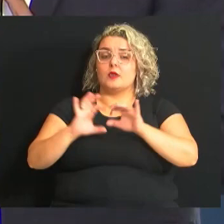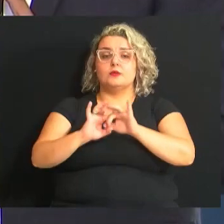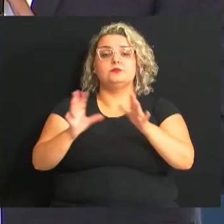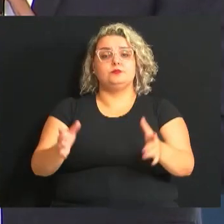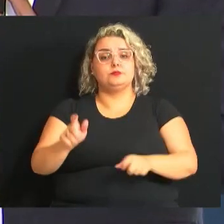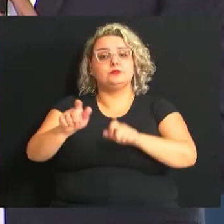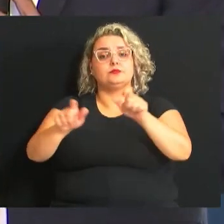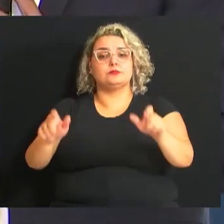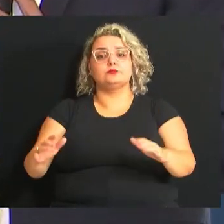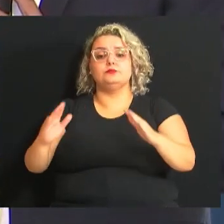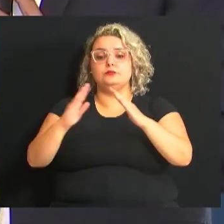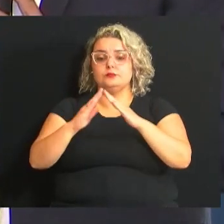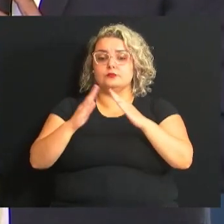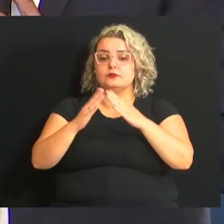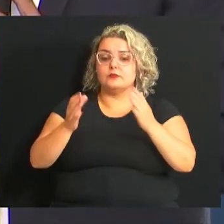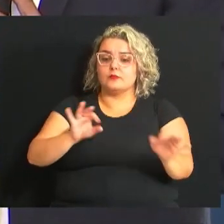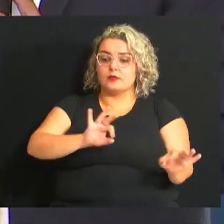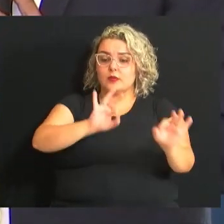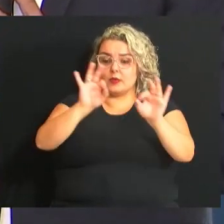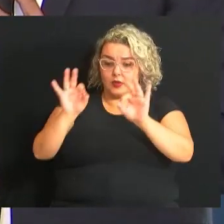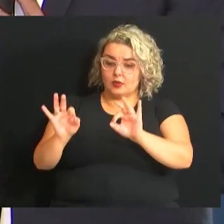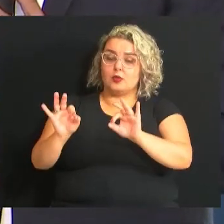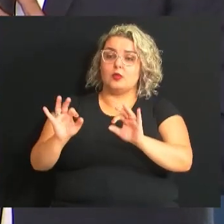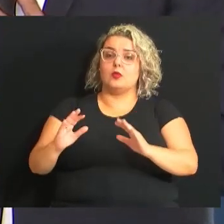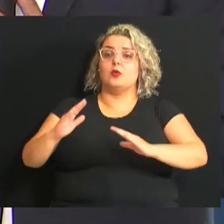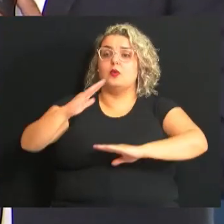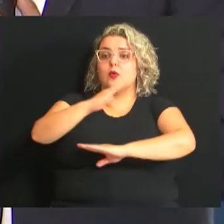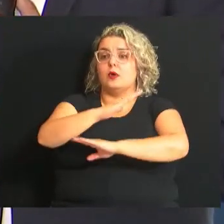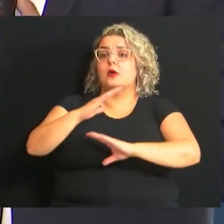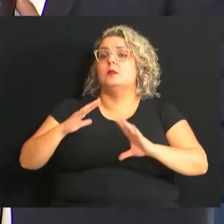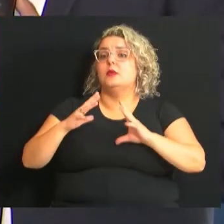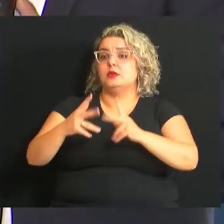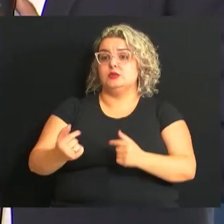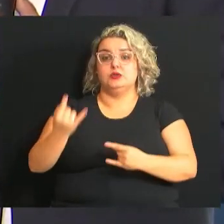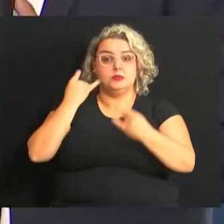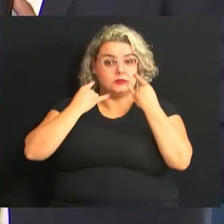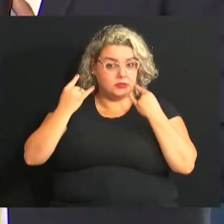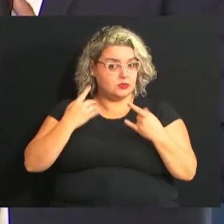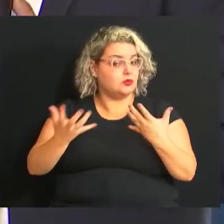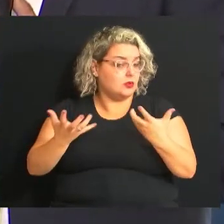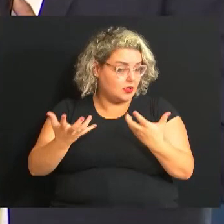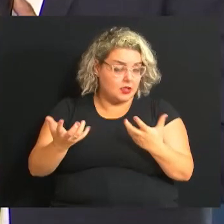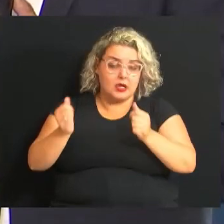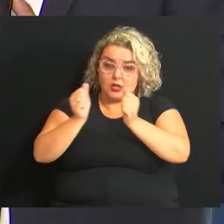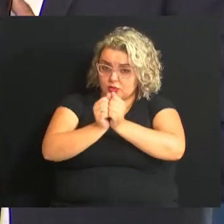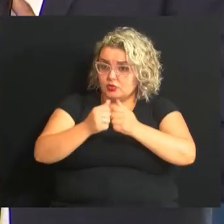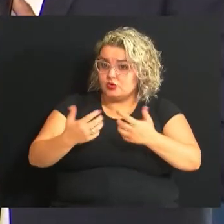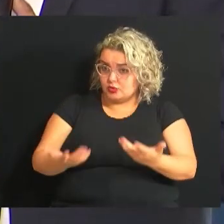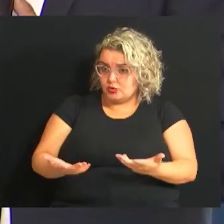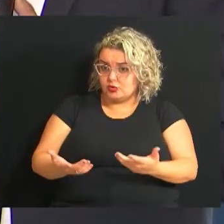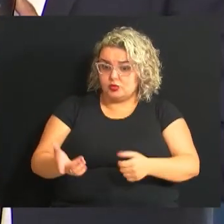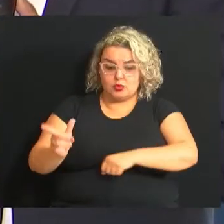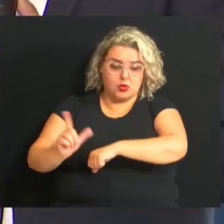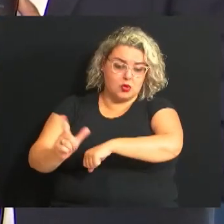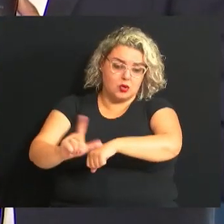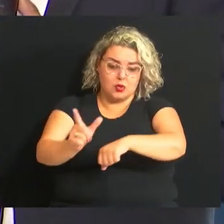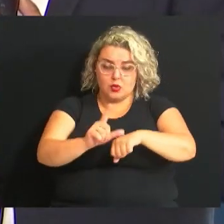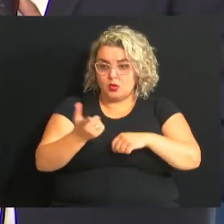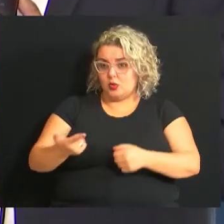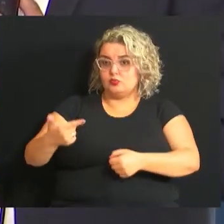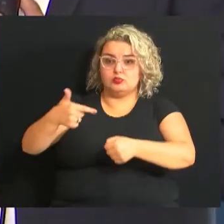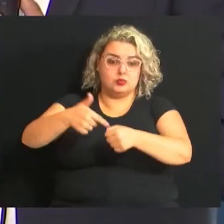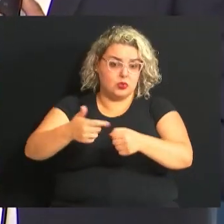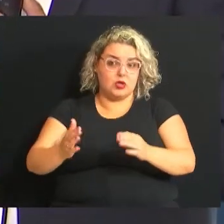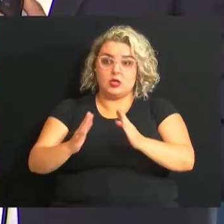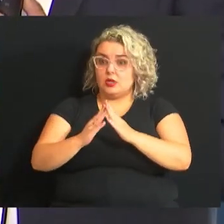está em casa acompanhando o Câmara Total, que se interessou por isso, né? Estabelecimentos comerciais, postos,